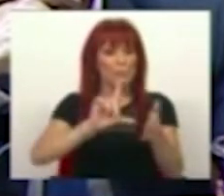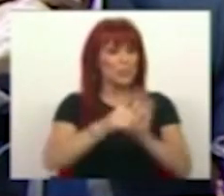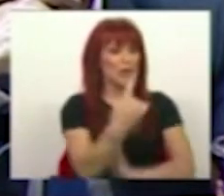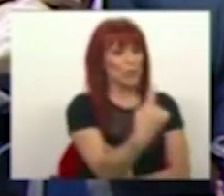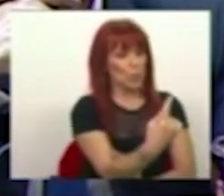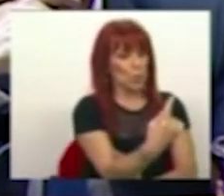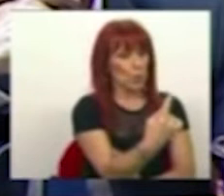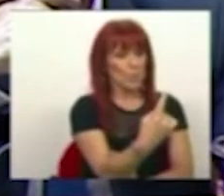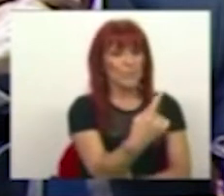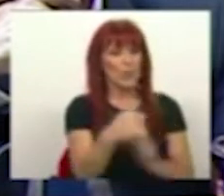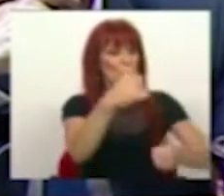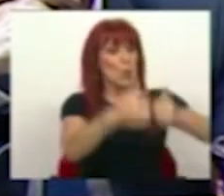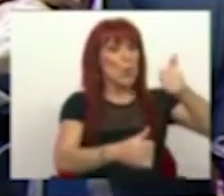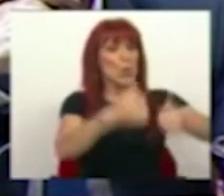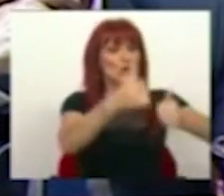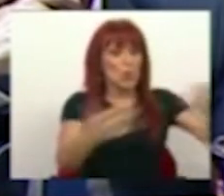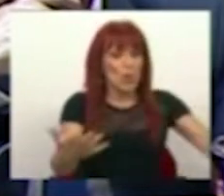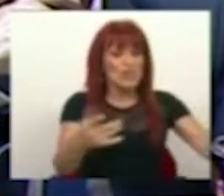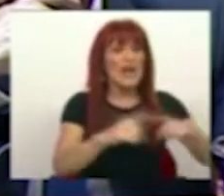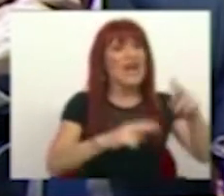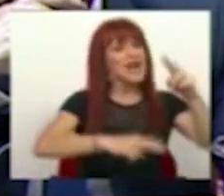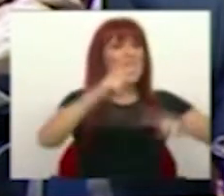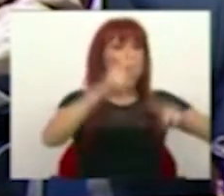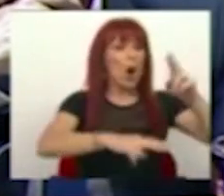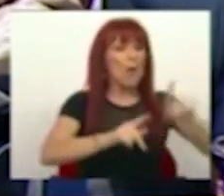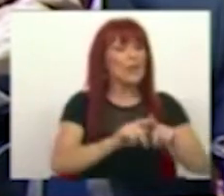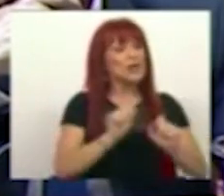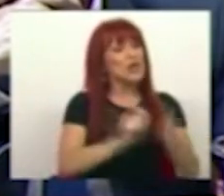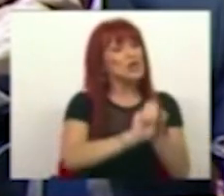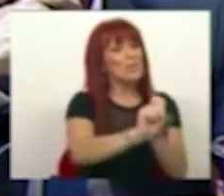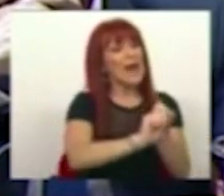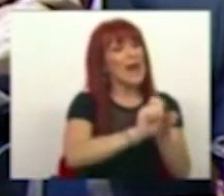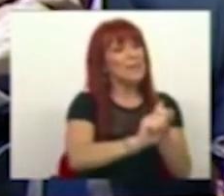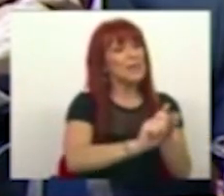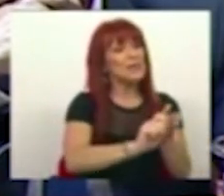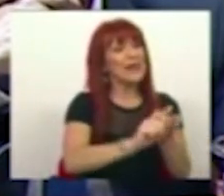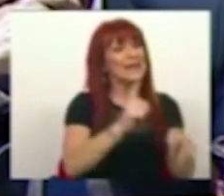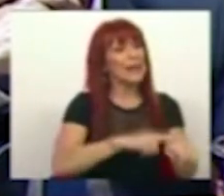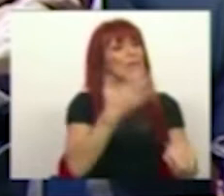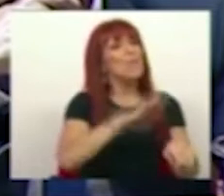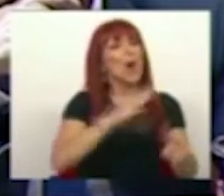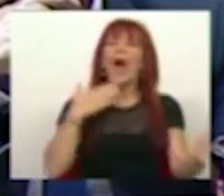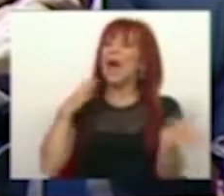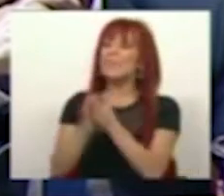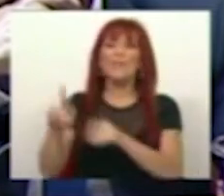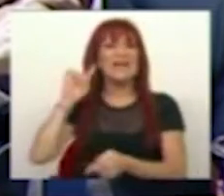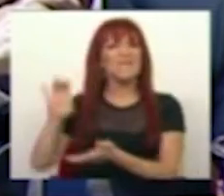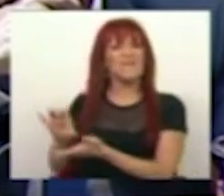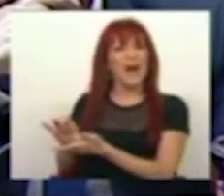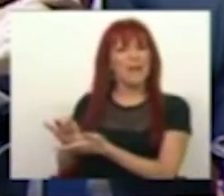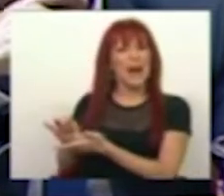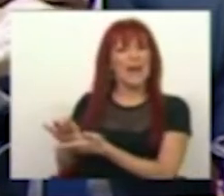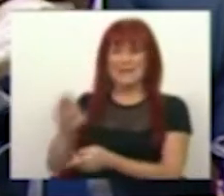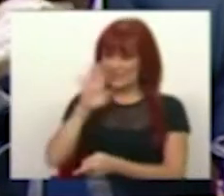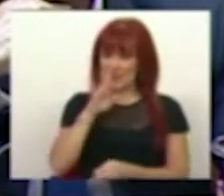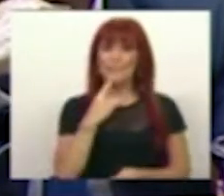projeto, os concursos e a obra e os seus pagamentos em tempo útil para aproveitar esta verba.